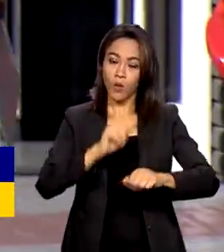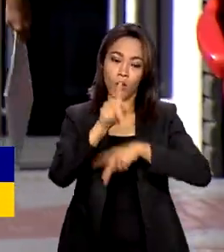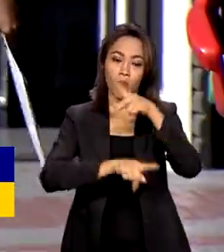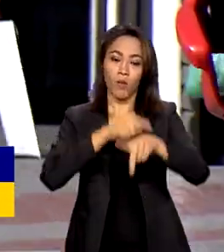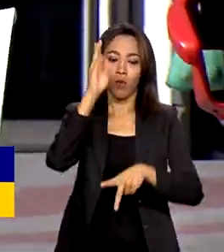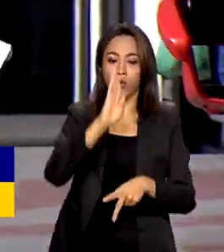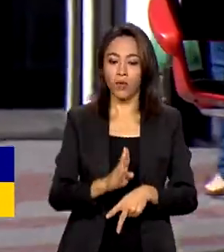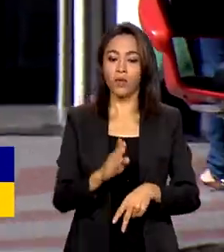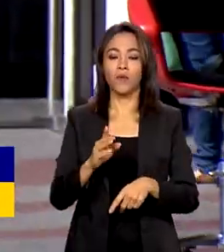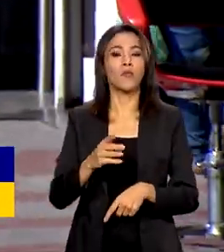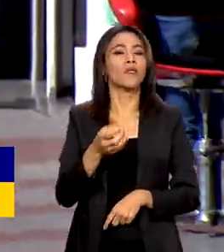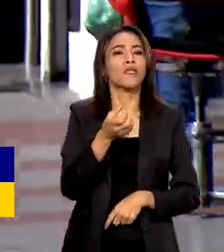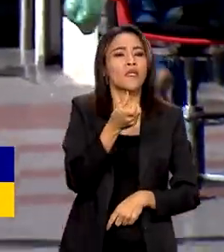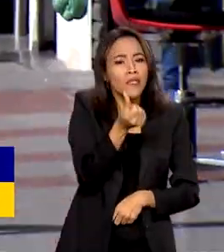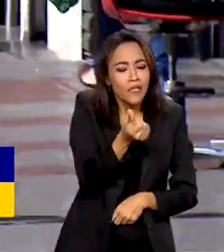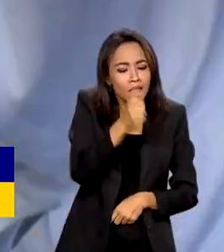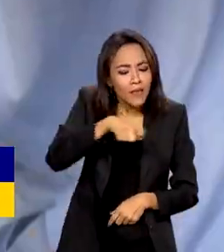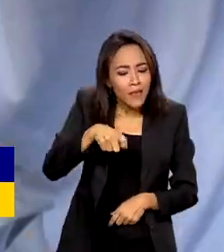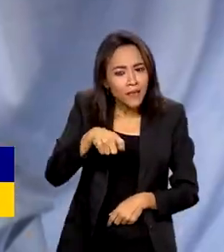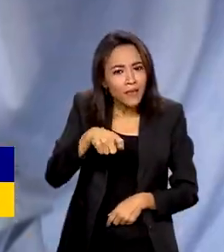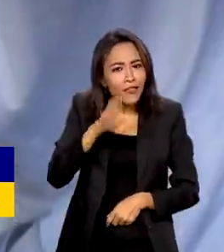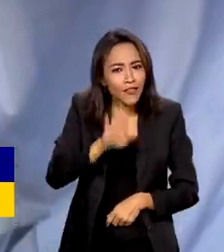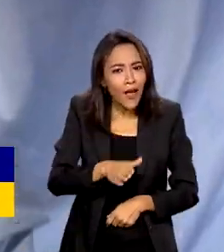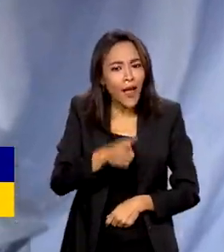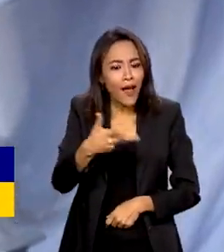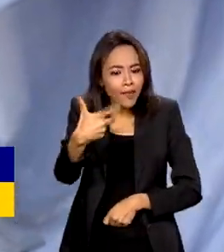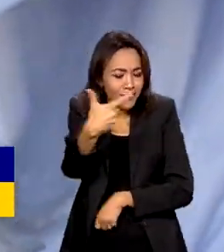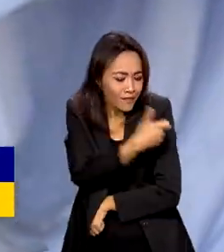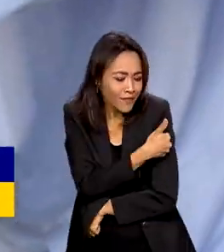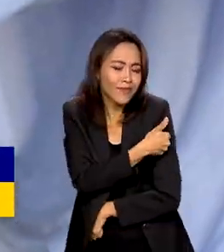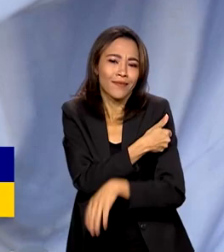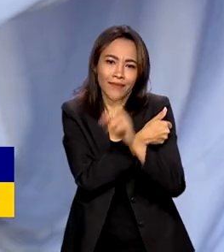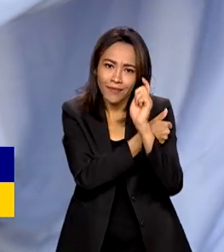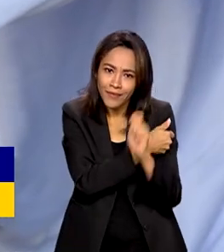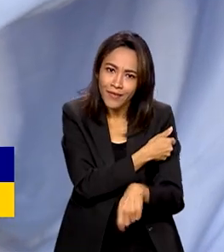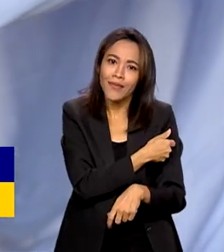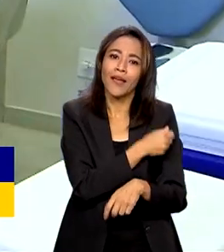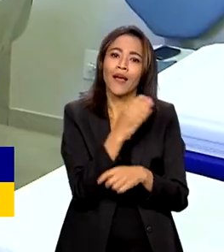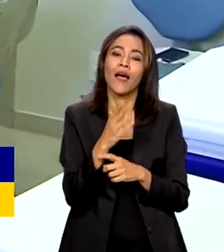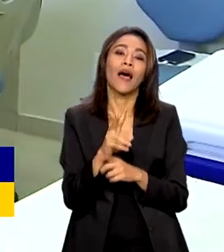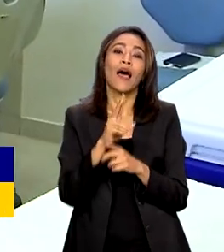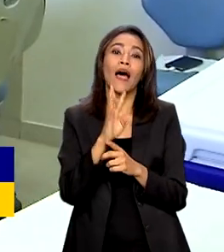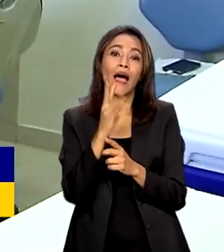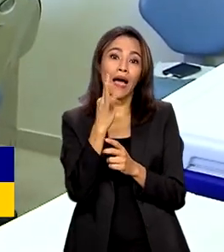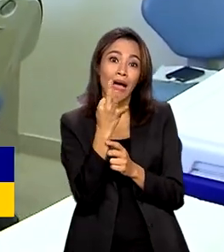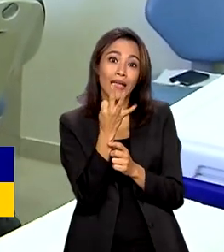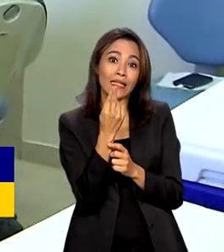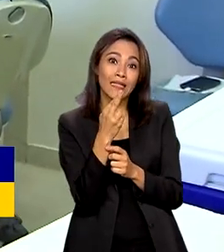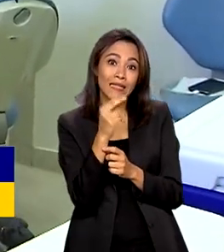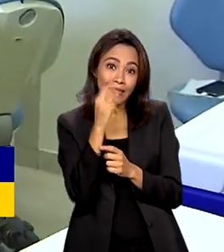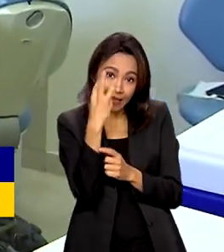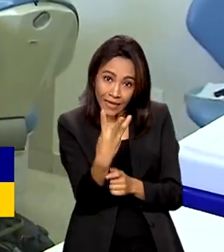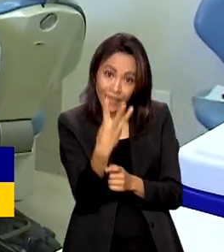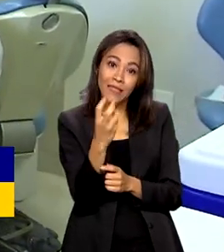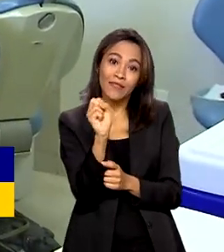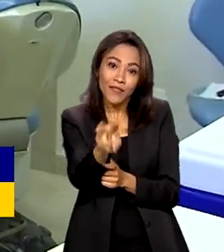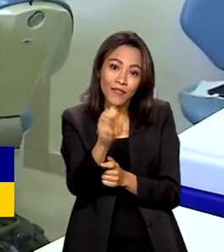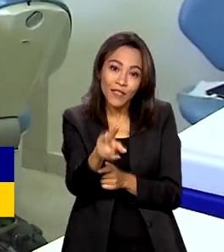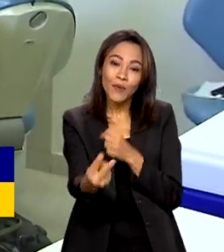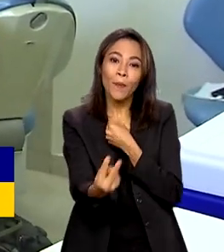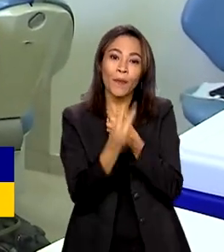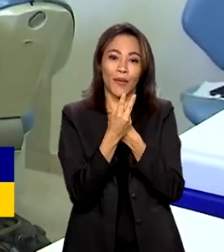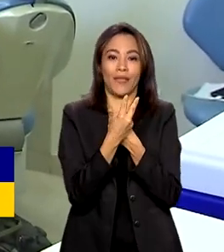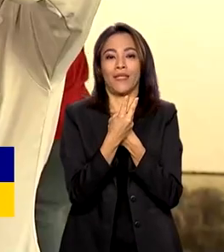partir de 6 meses de idade, já pode receber a vacina trivalente, que protege contra vírus da